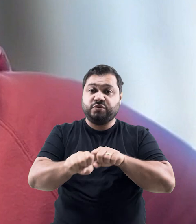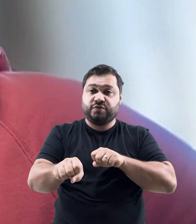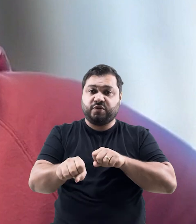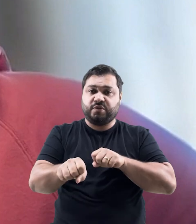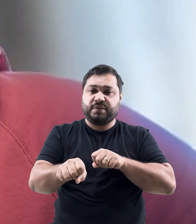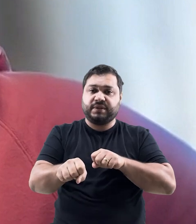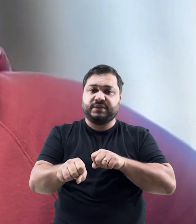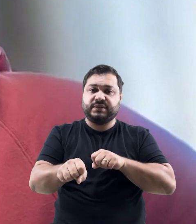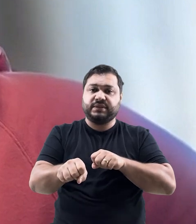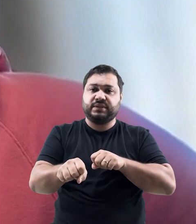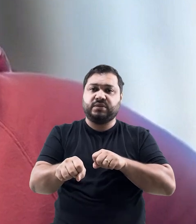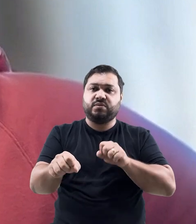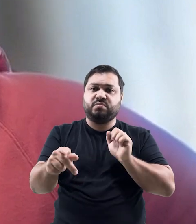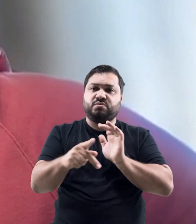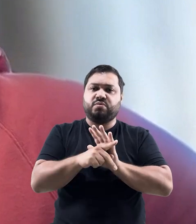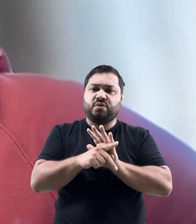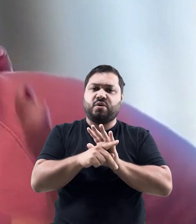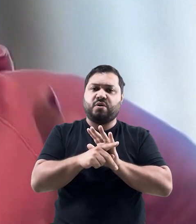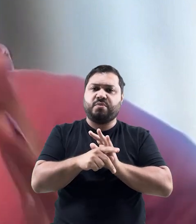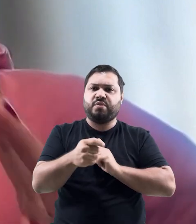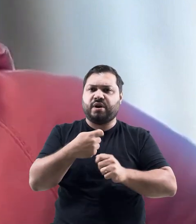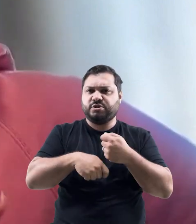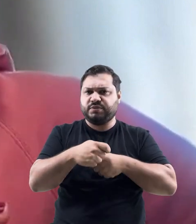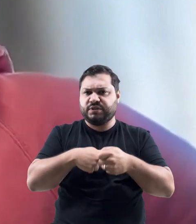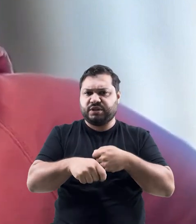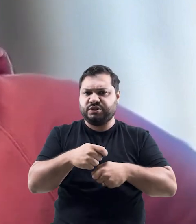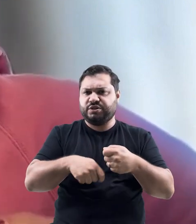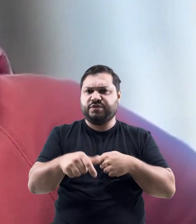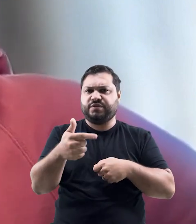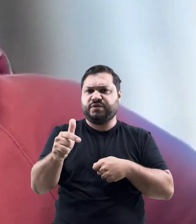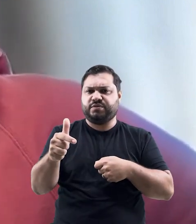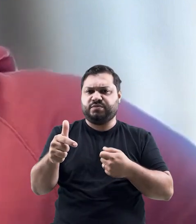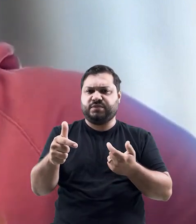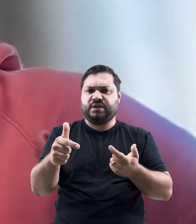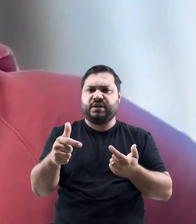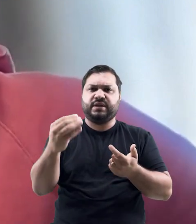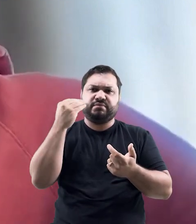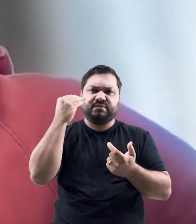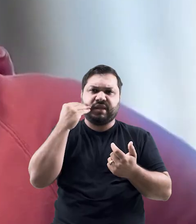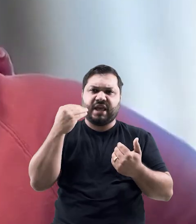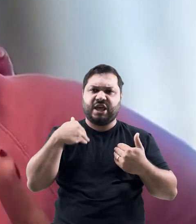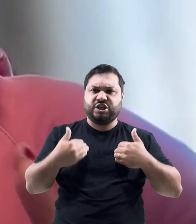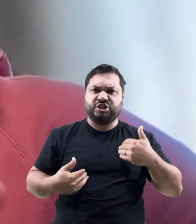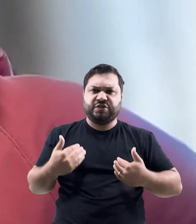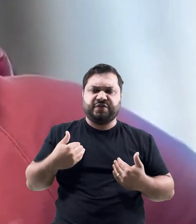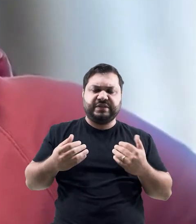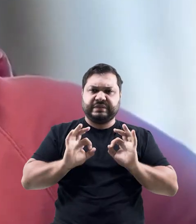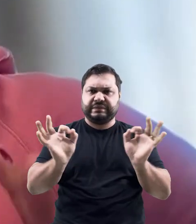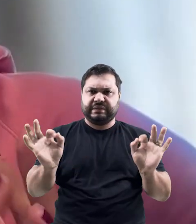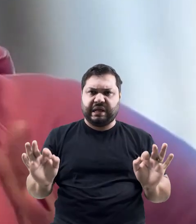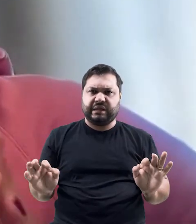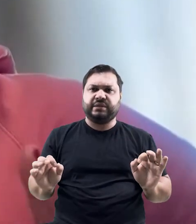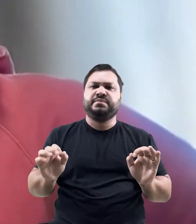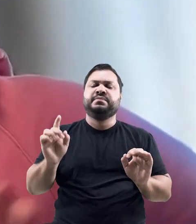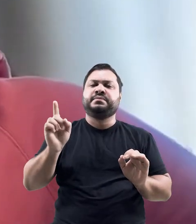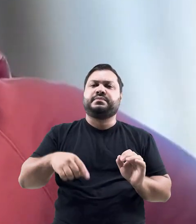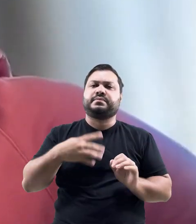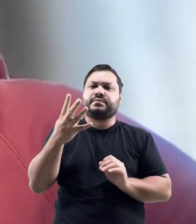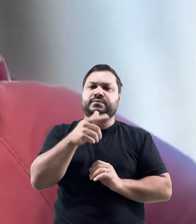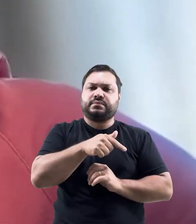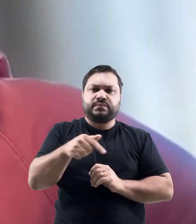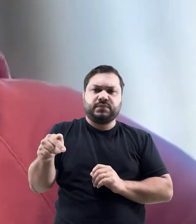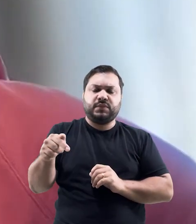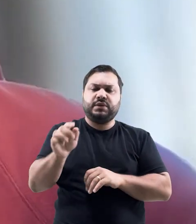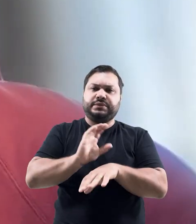formação de natureza administrativa. Não ia ter teste físico, nem nada. Então, seriam 4 semanas